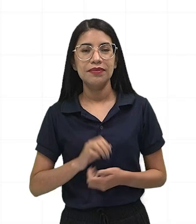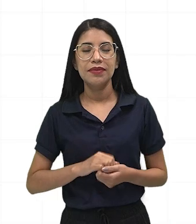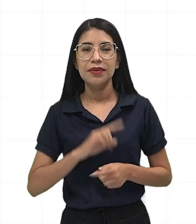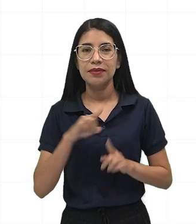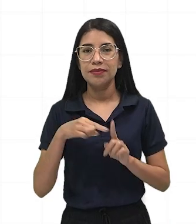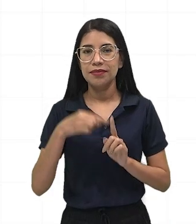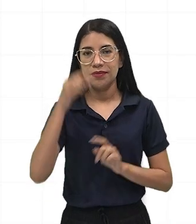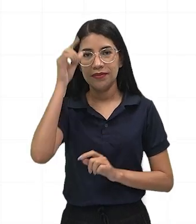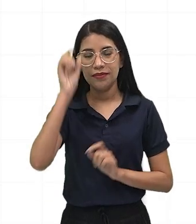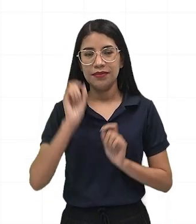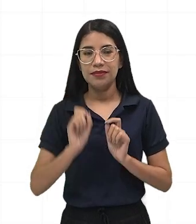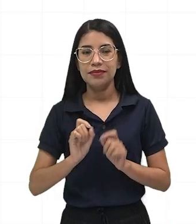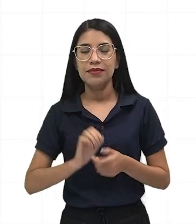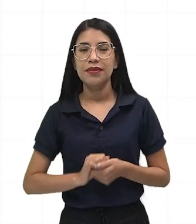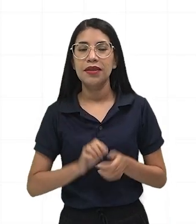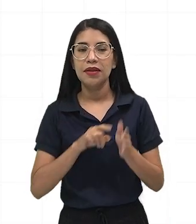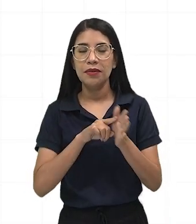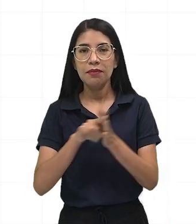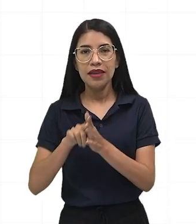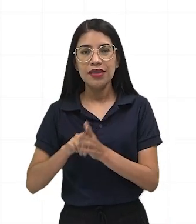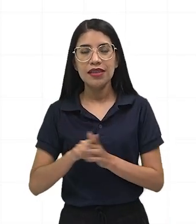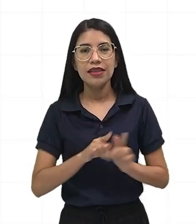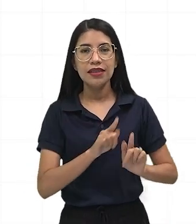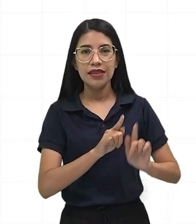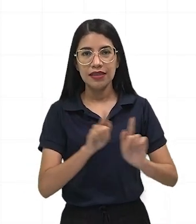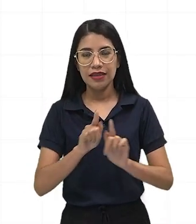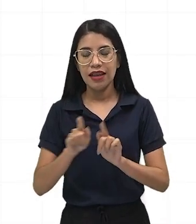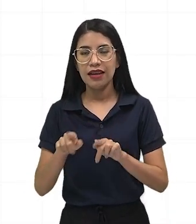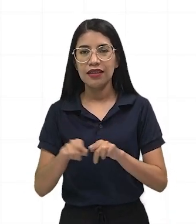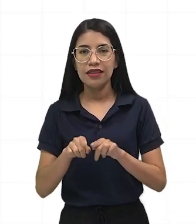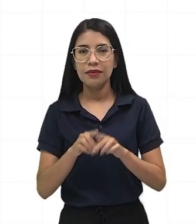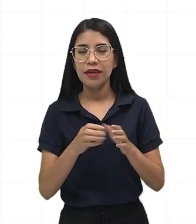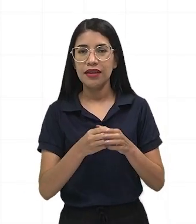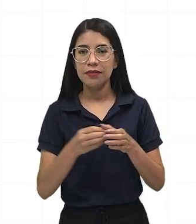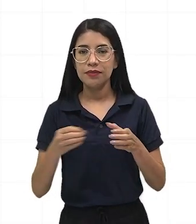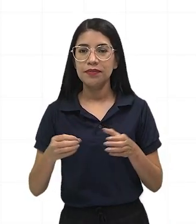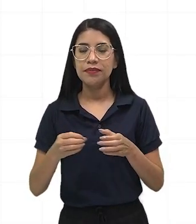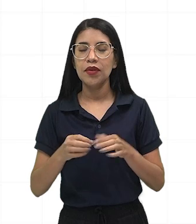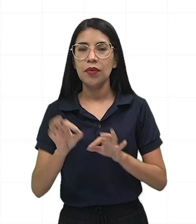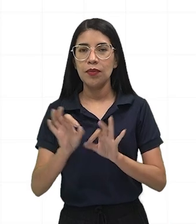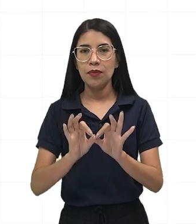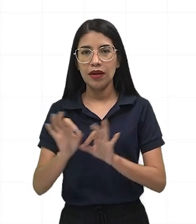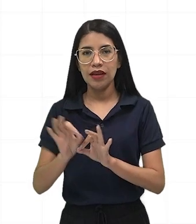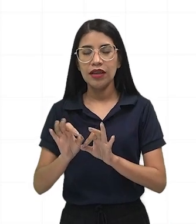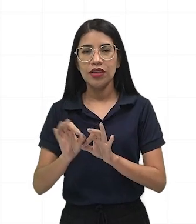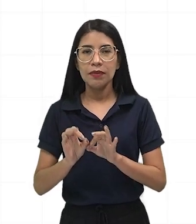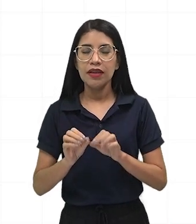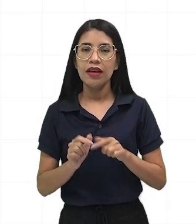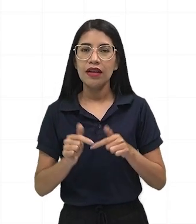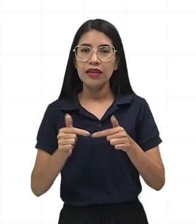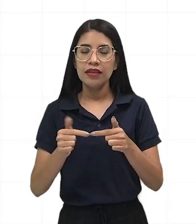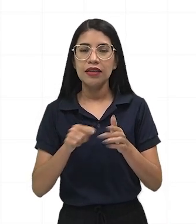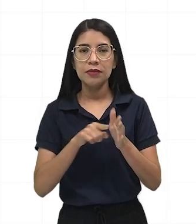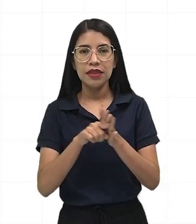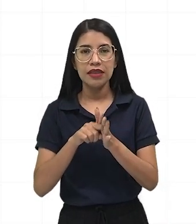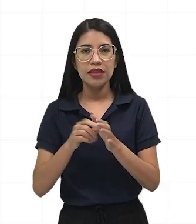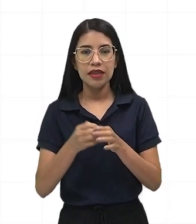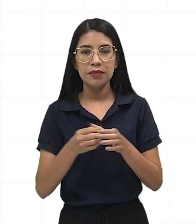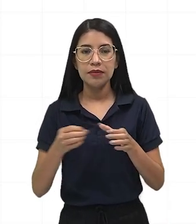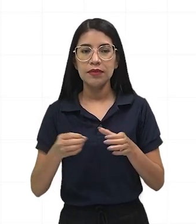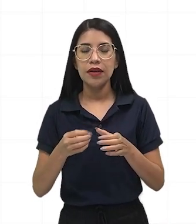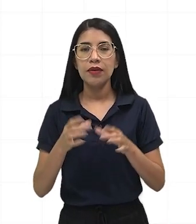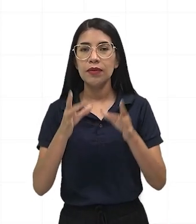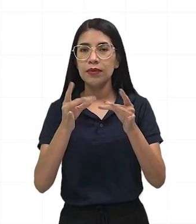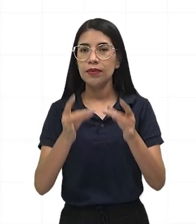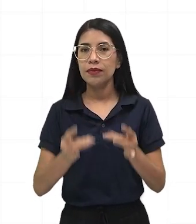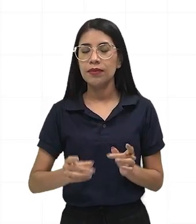75, objeto de conhecimento, pesquisa censitária ou amostral, planejamento e execução de pesquisa amostral. Olha